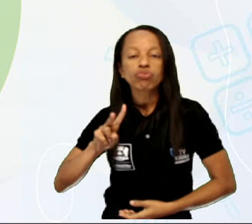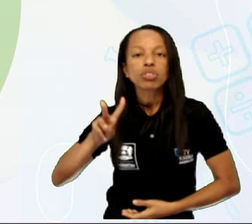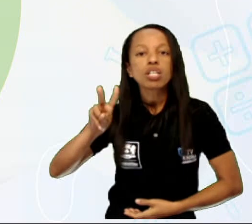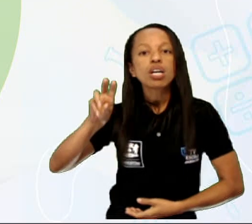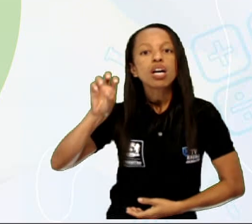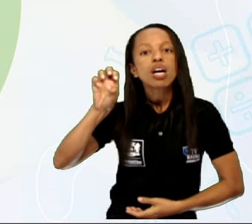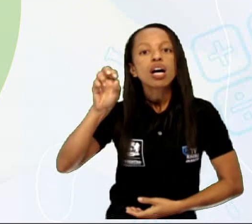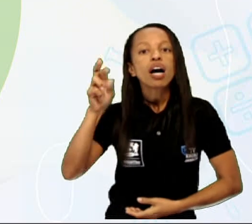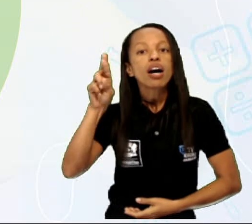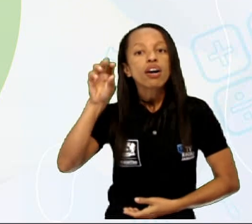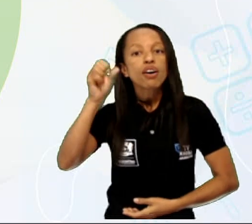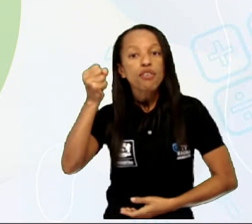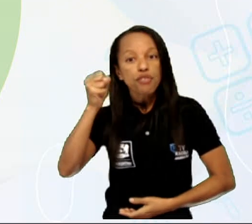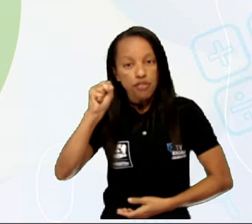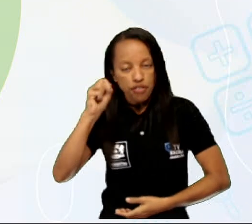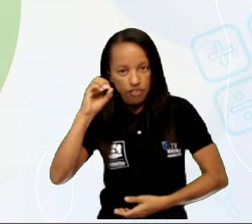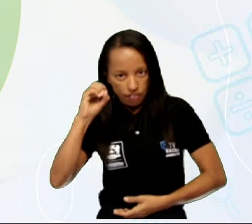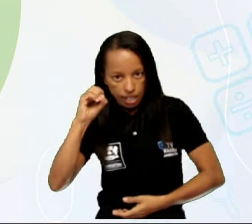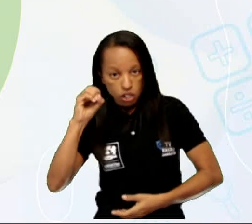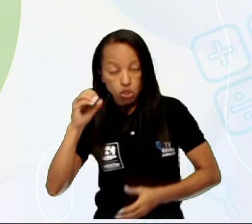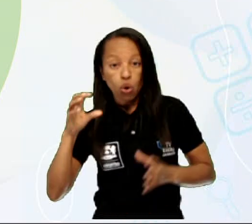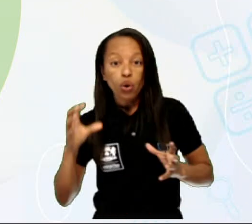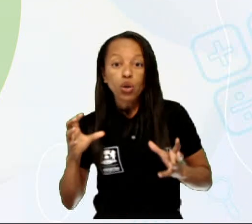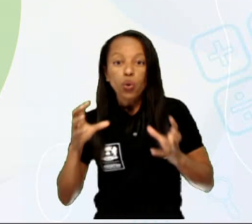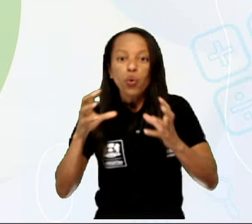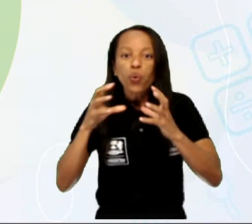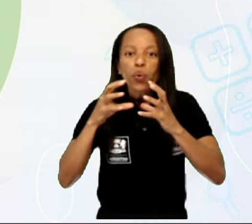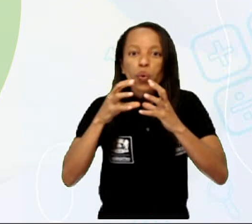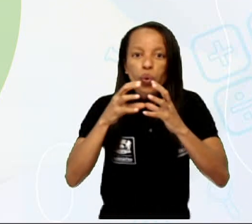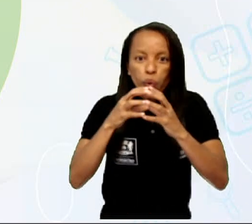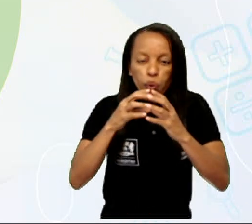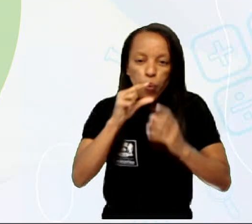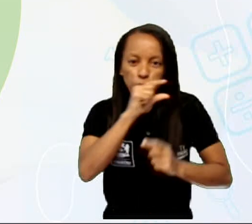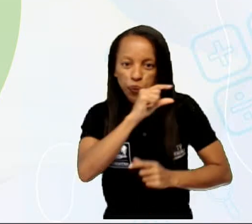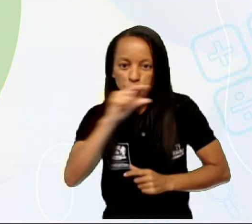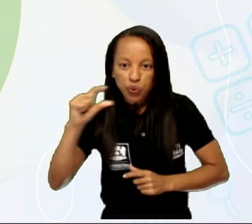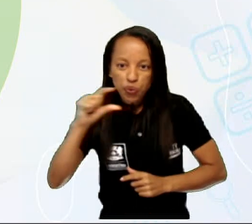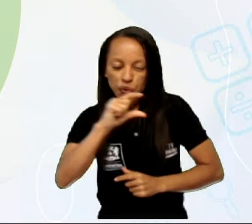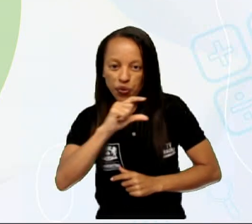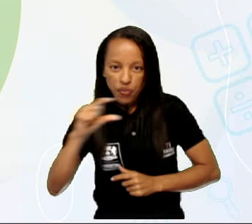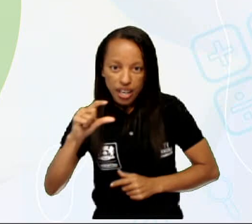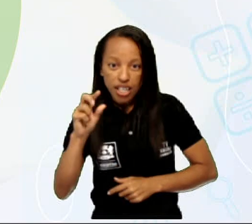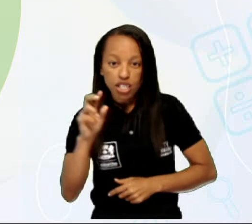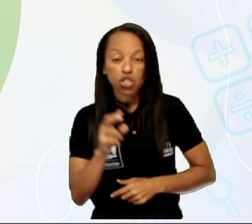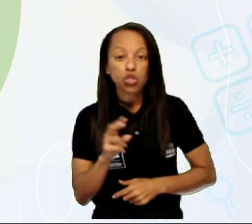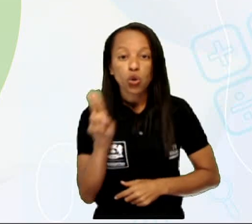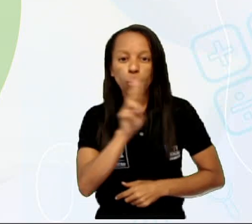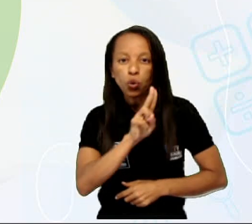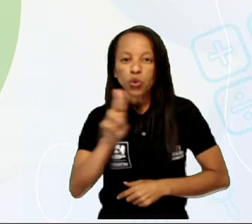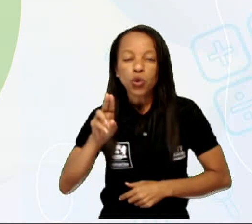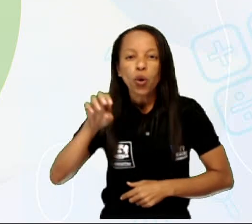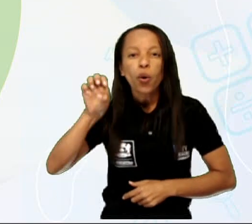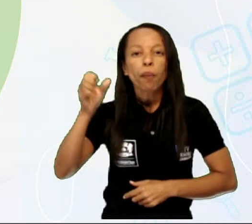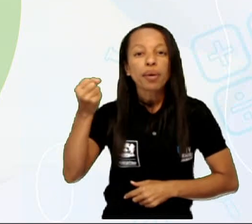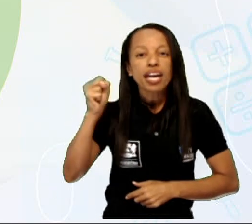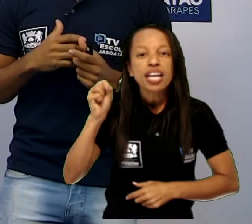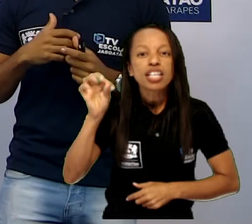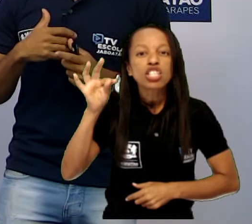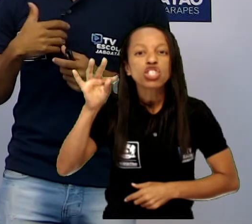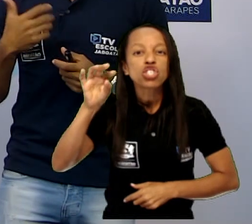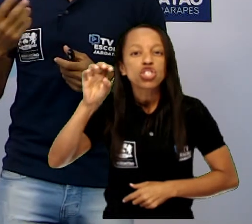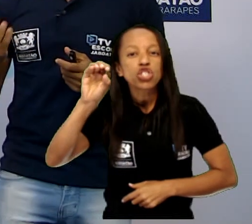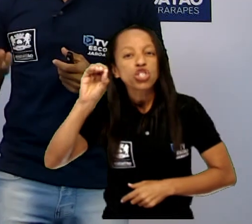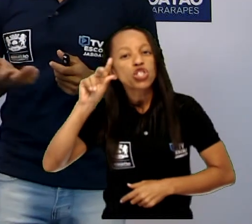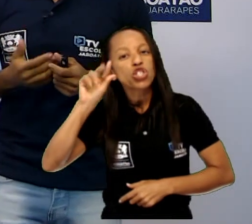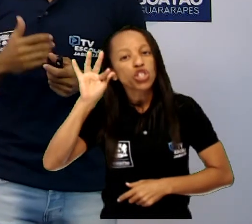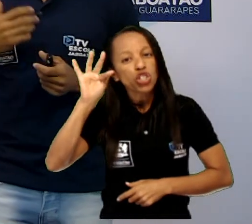conjunto, pessoal, desses versos, eu vou chamar de estrofe. Então, vai depender muito. Você vai ver que vai